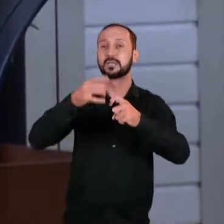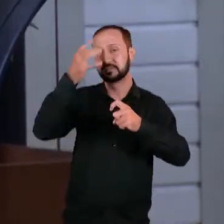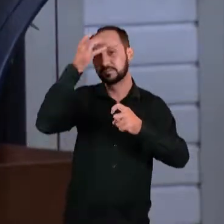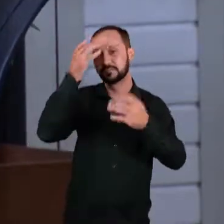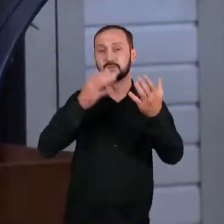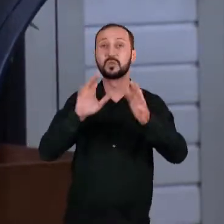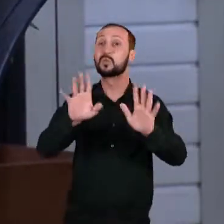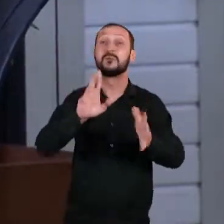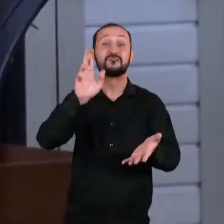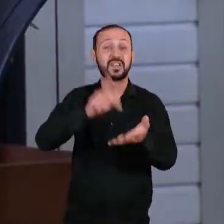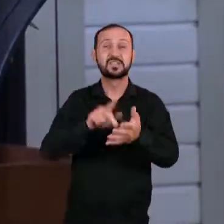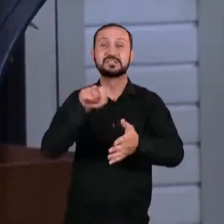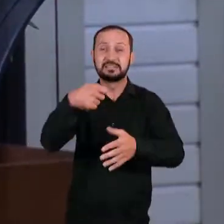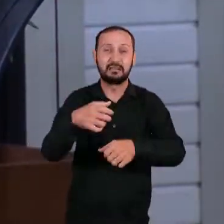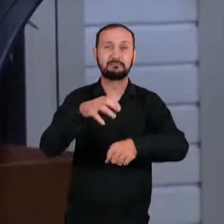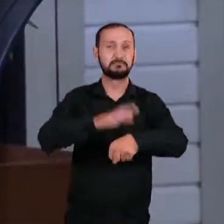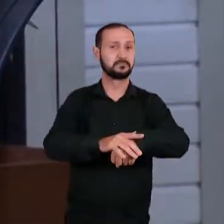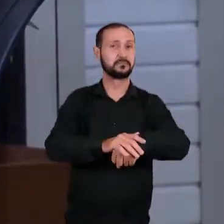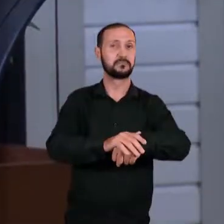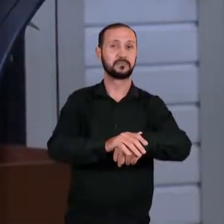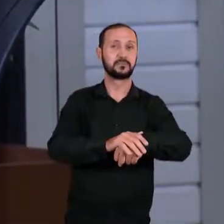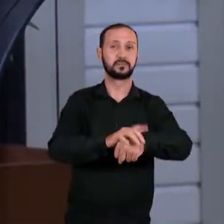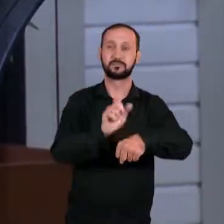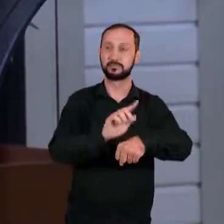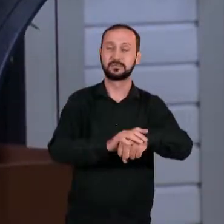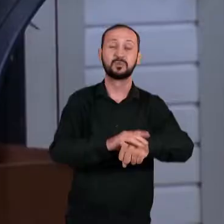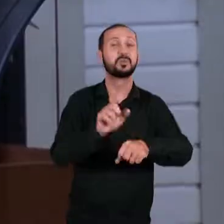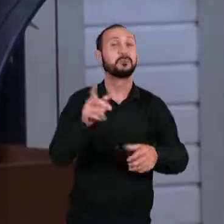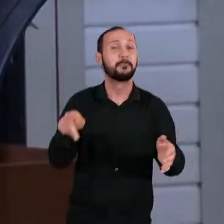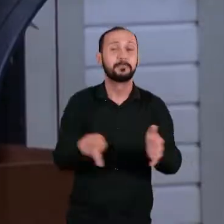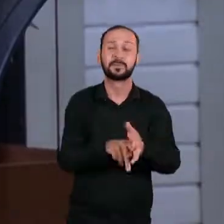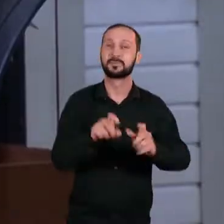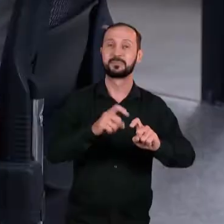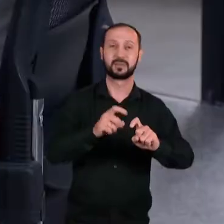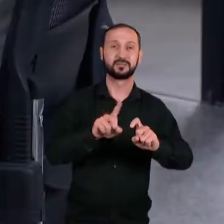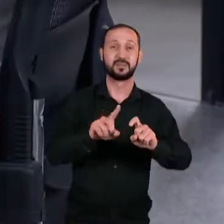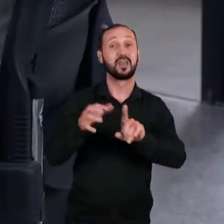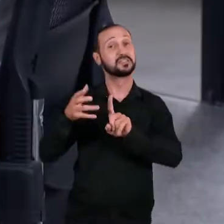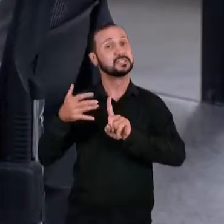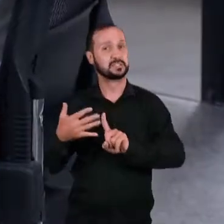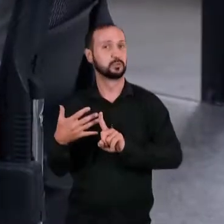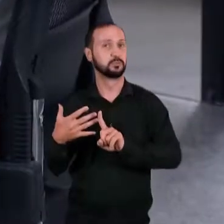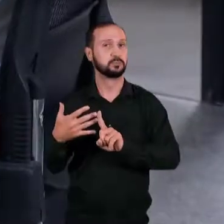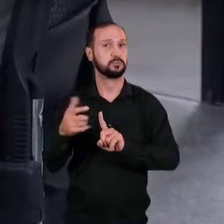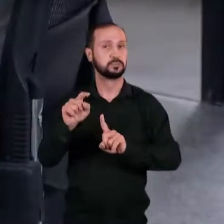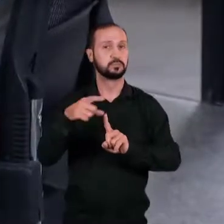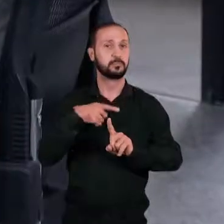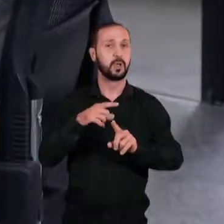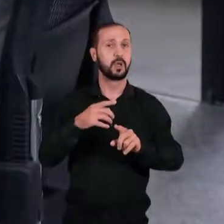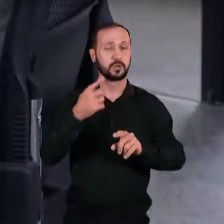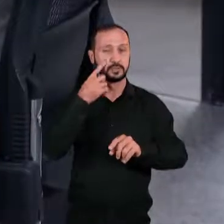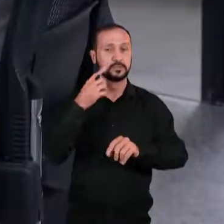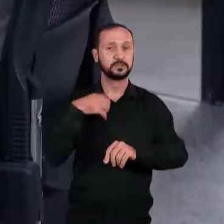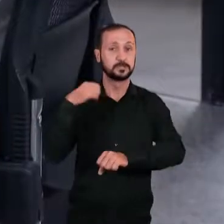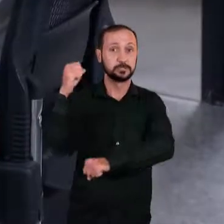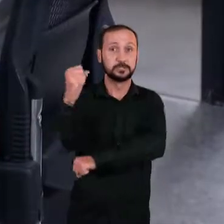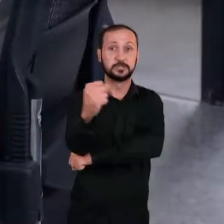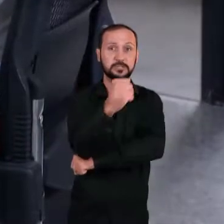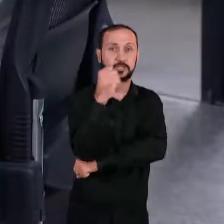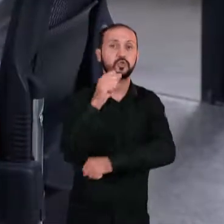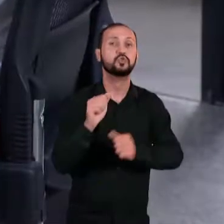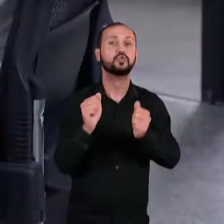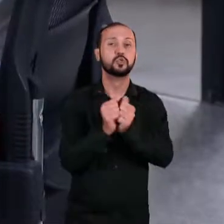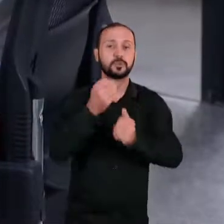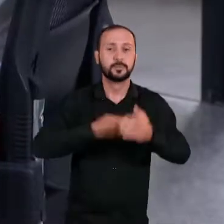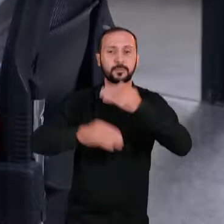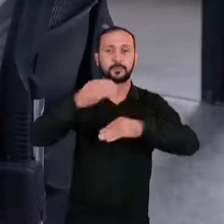Então, oficialmente, não precisa passar por um médico. Mas os casos mais graves, ele costuma ter junto com a burnout os